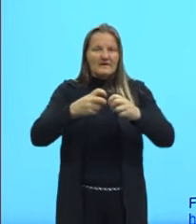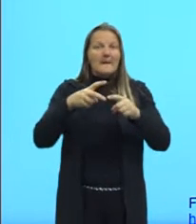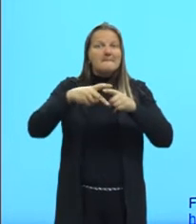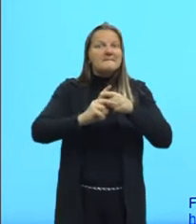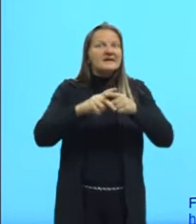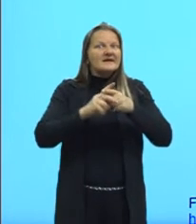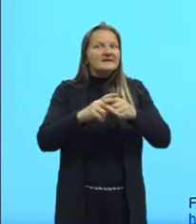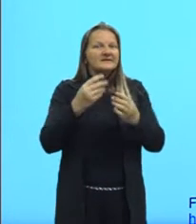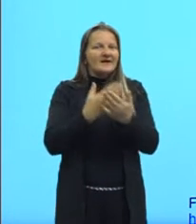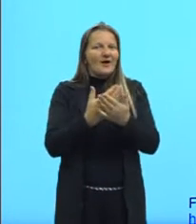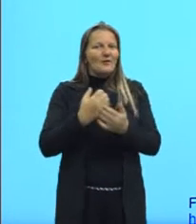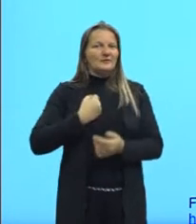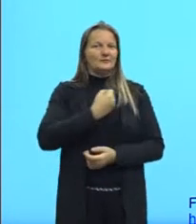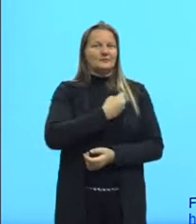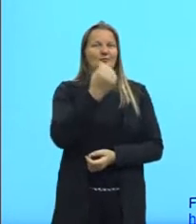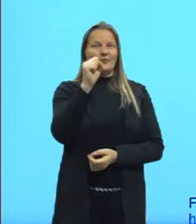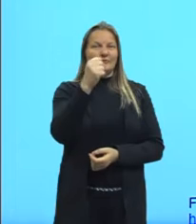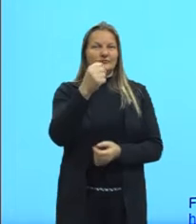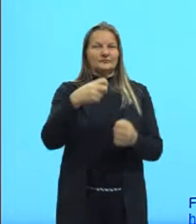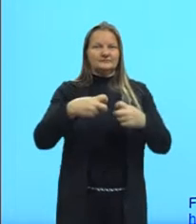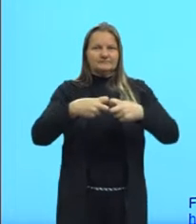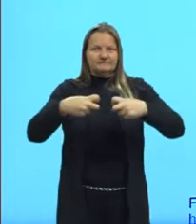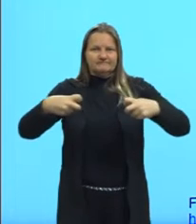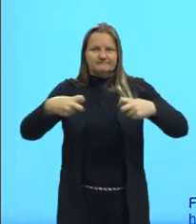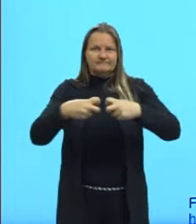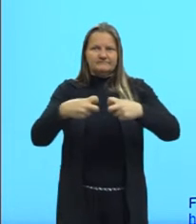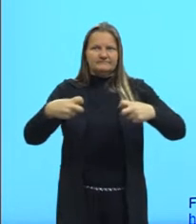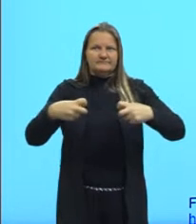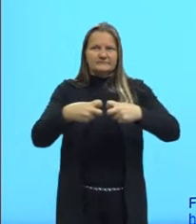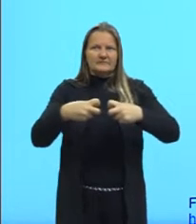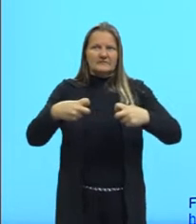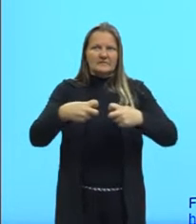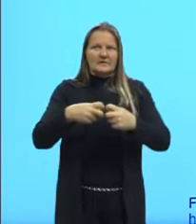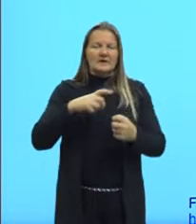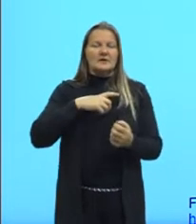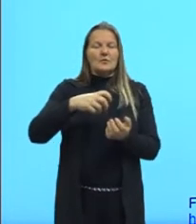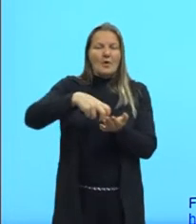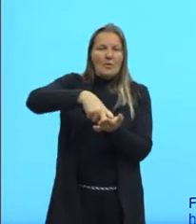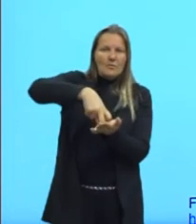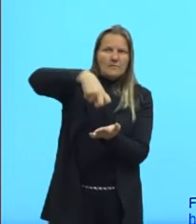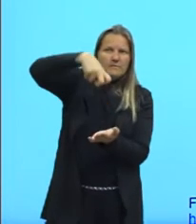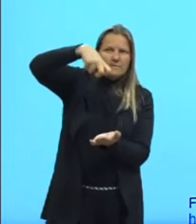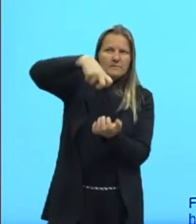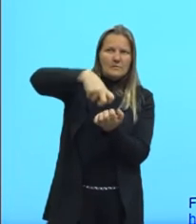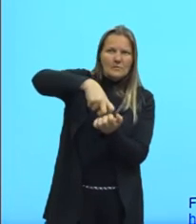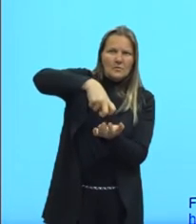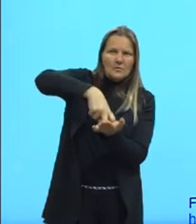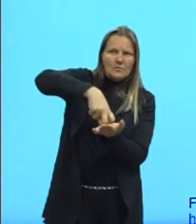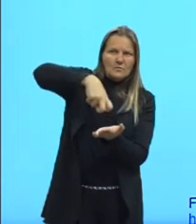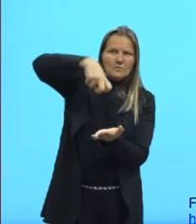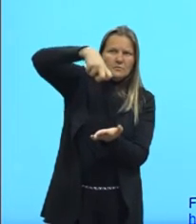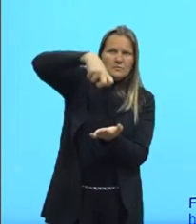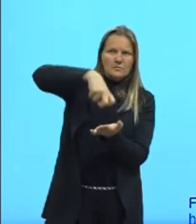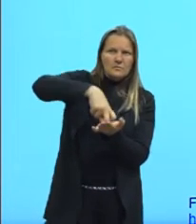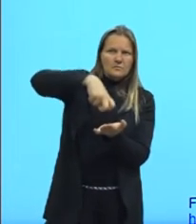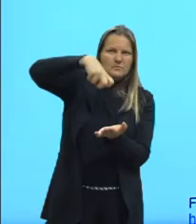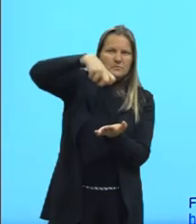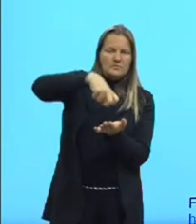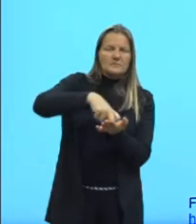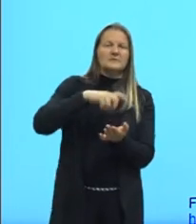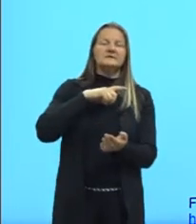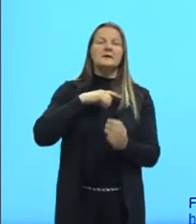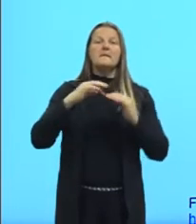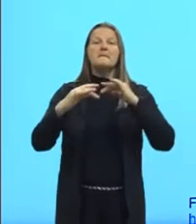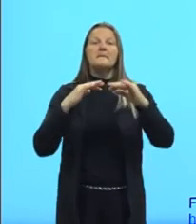na nossa aula 8 tá então a gente falou sobre essa força elástica e essa força elástica ela realiza